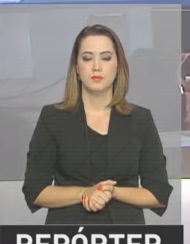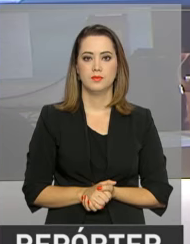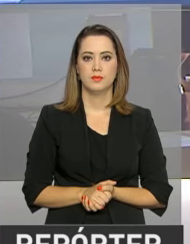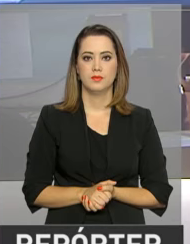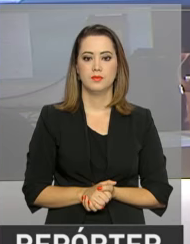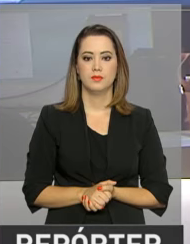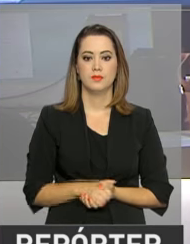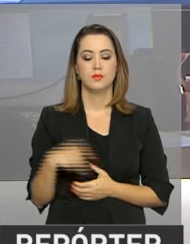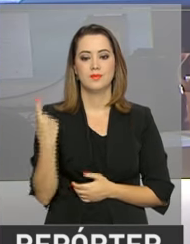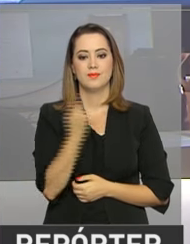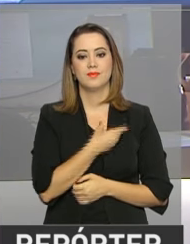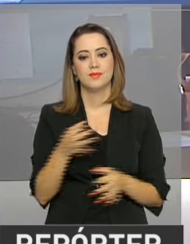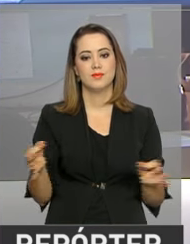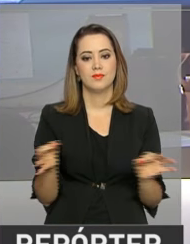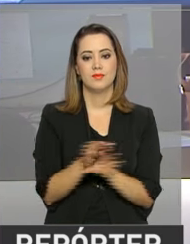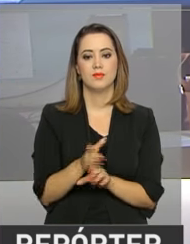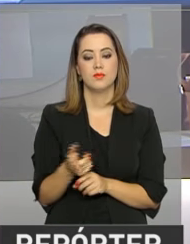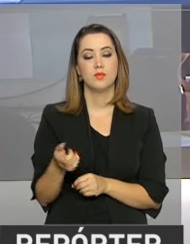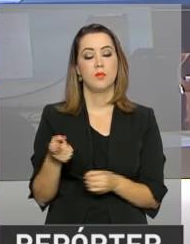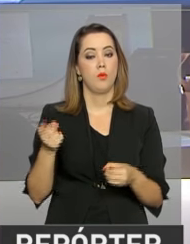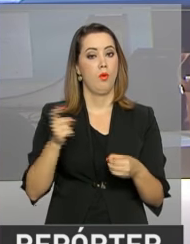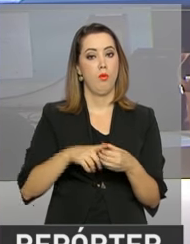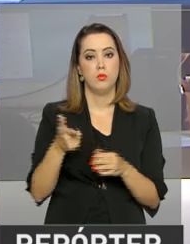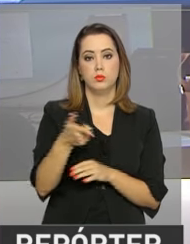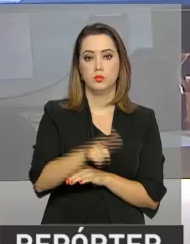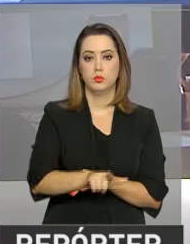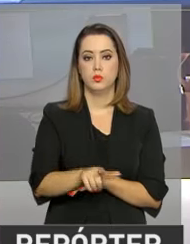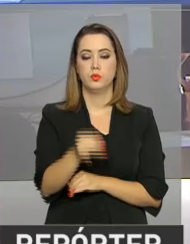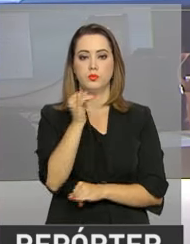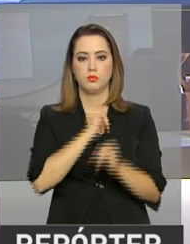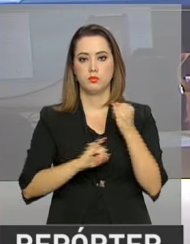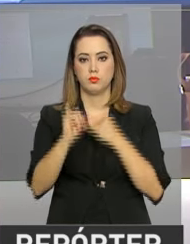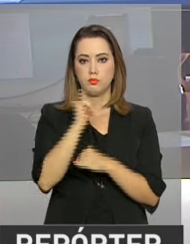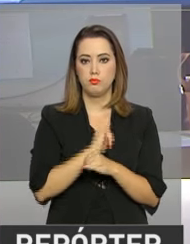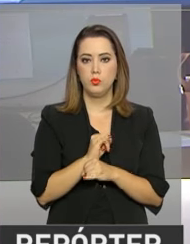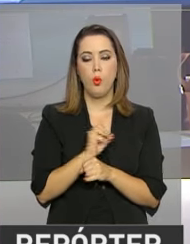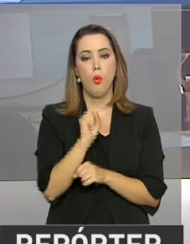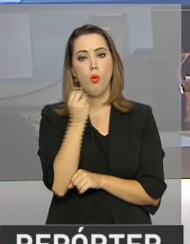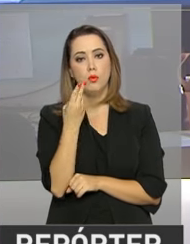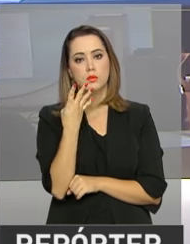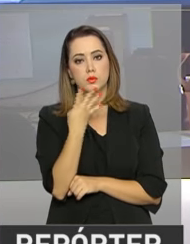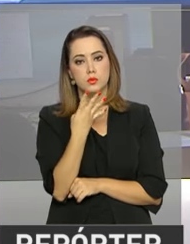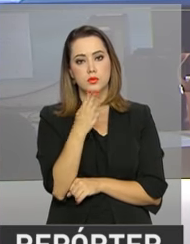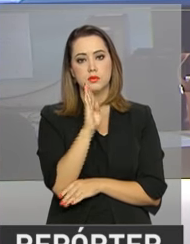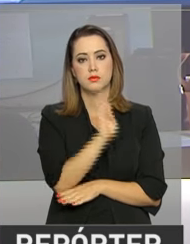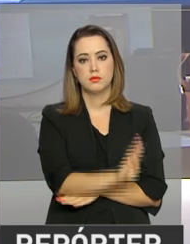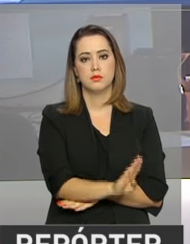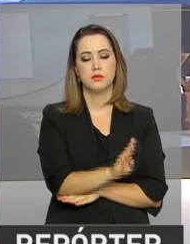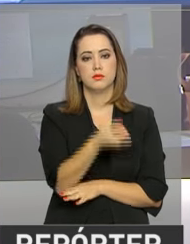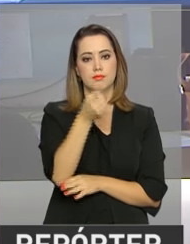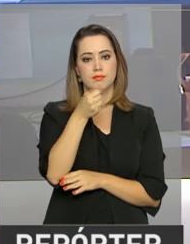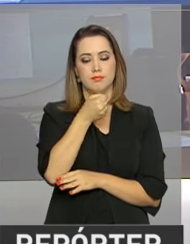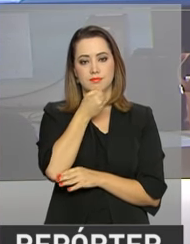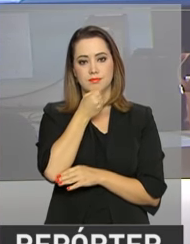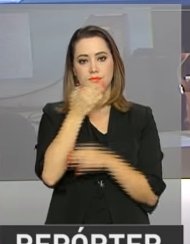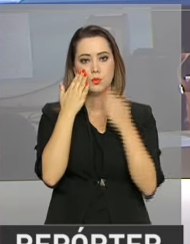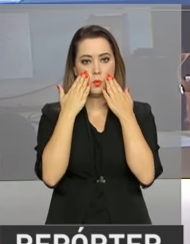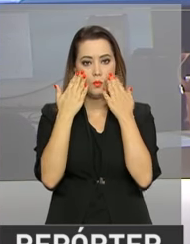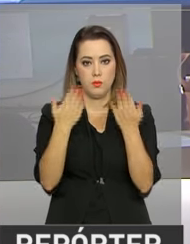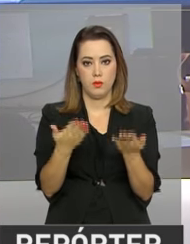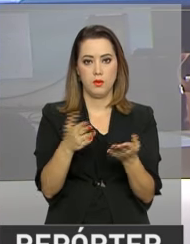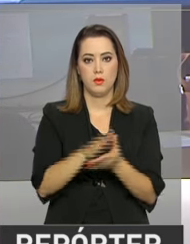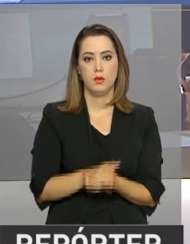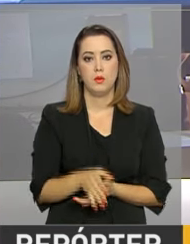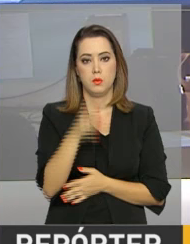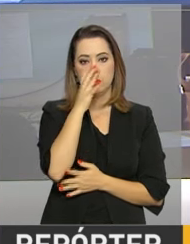Brasil e nós ficamos por aqui voltamos a qualquer momento com outras informações ou às 4 da tarde na próxima edição do repórter